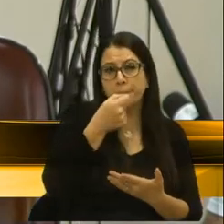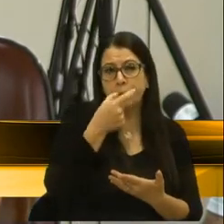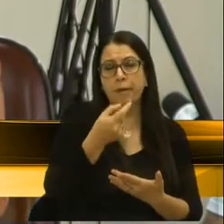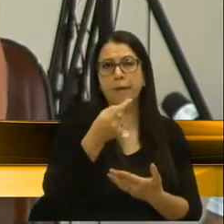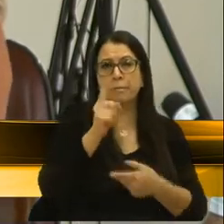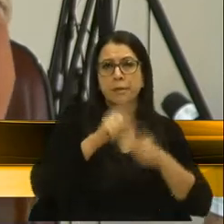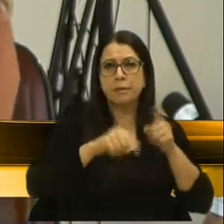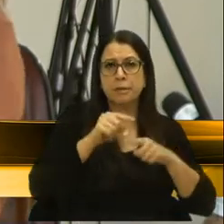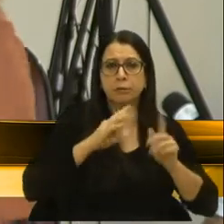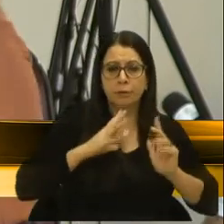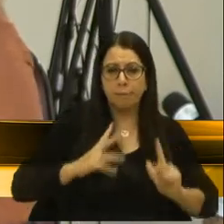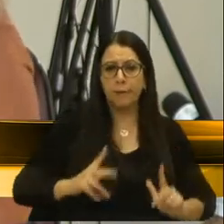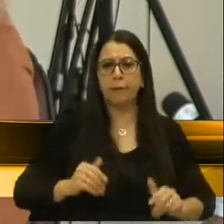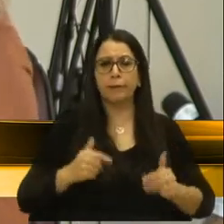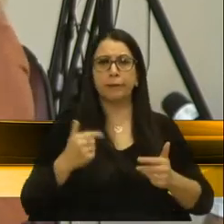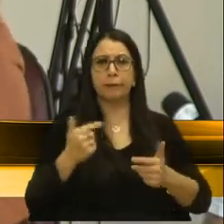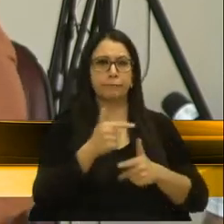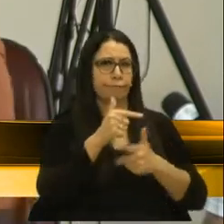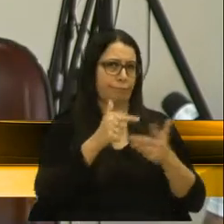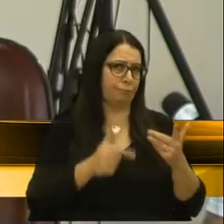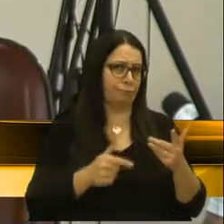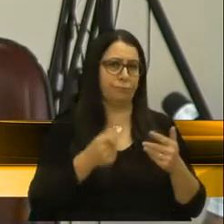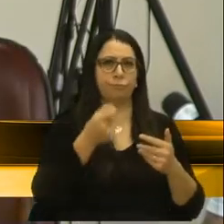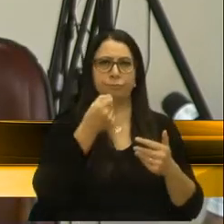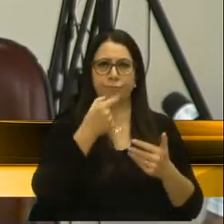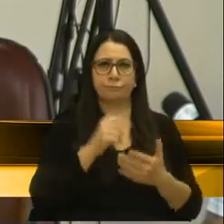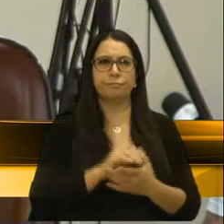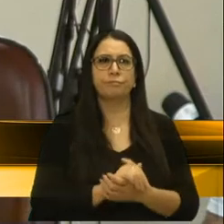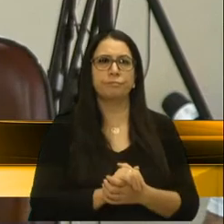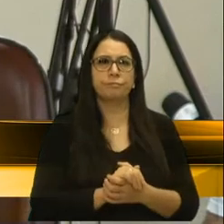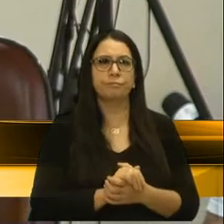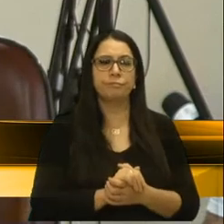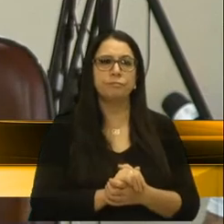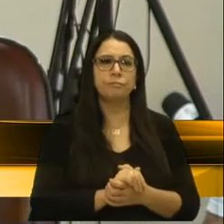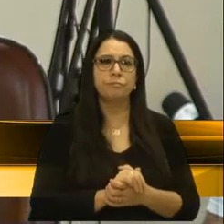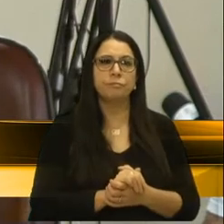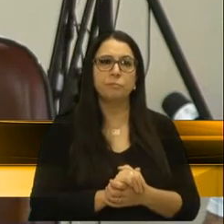de limpeza, né? Medicamentos, enfim.